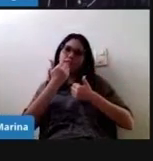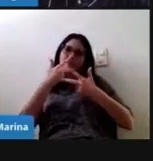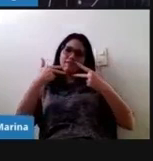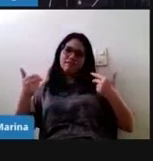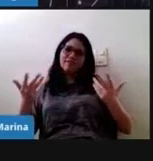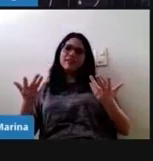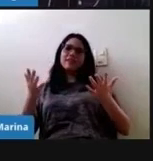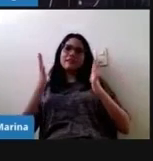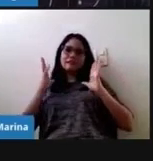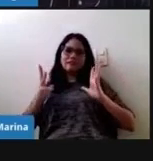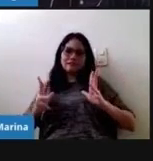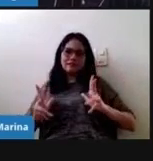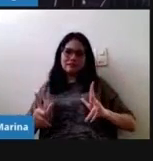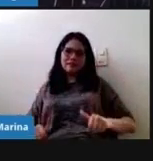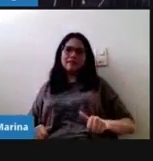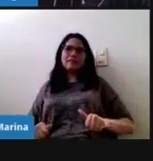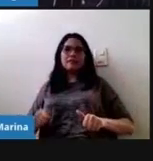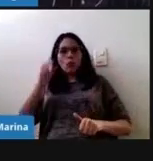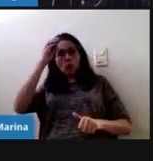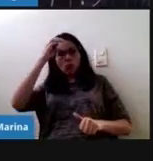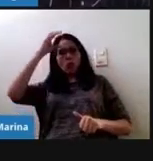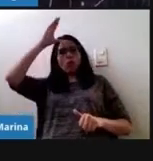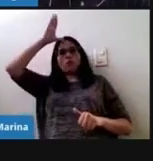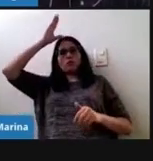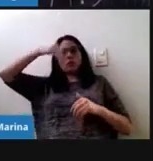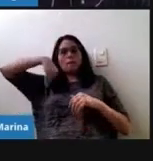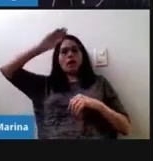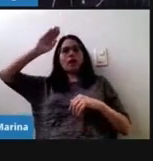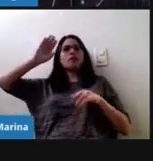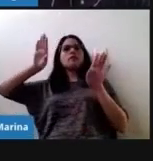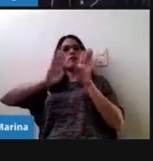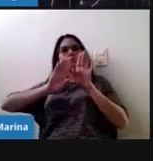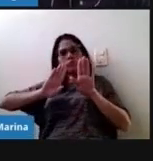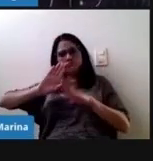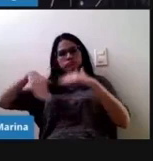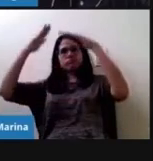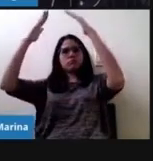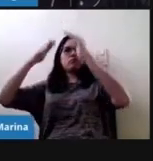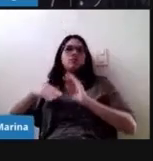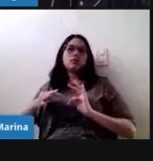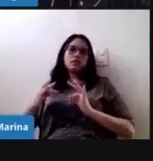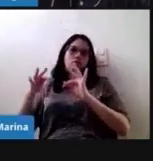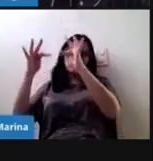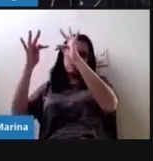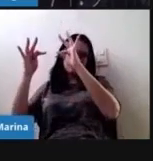saneamento, conhecimento e também em relação ao desenvolvimento tecnológico.